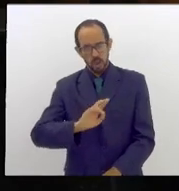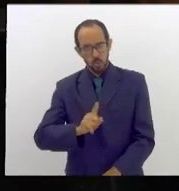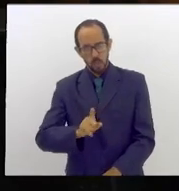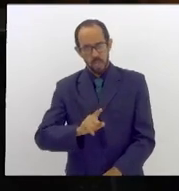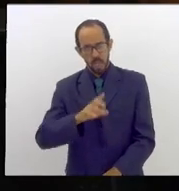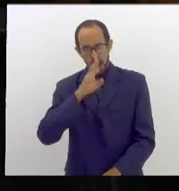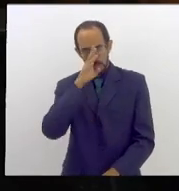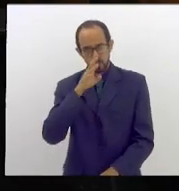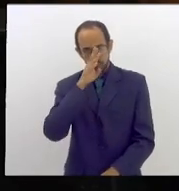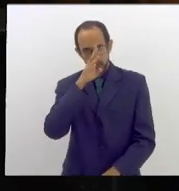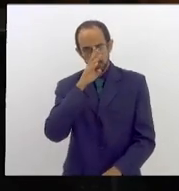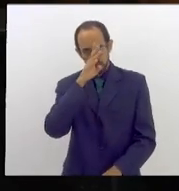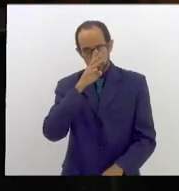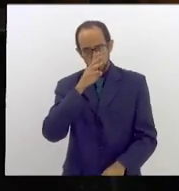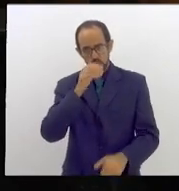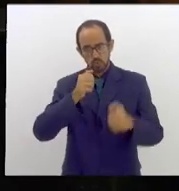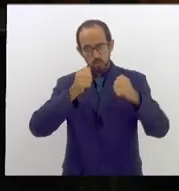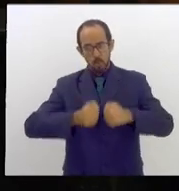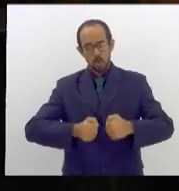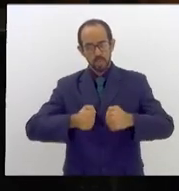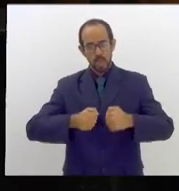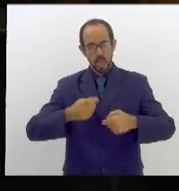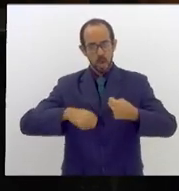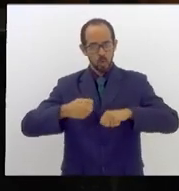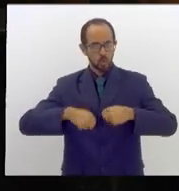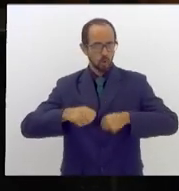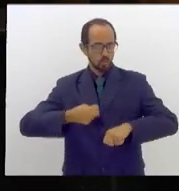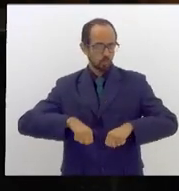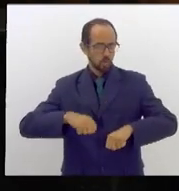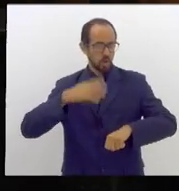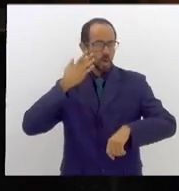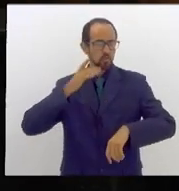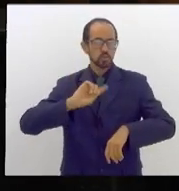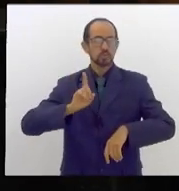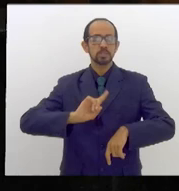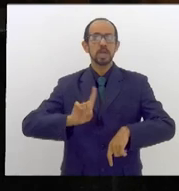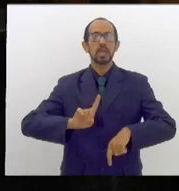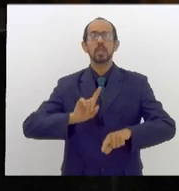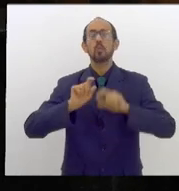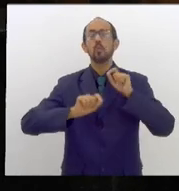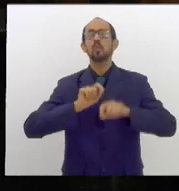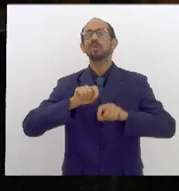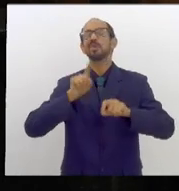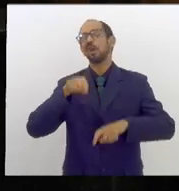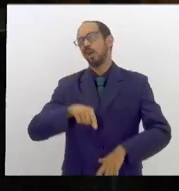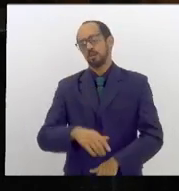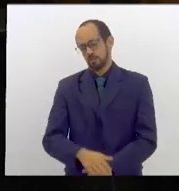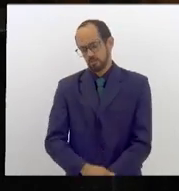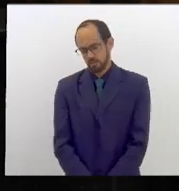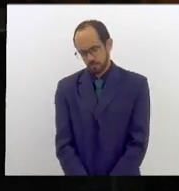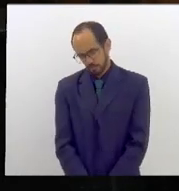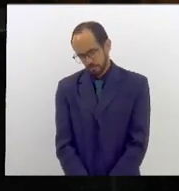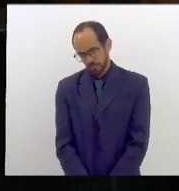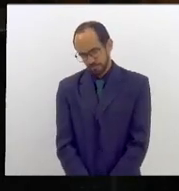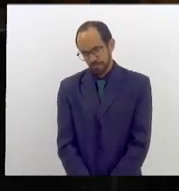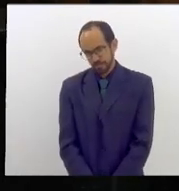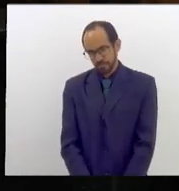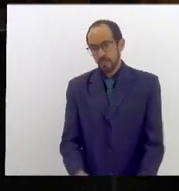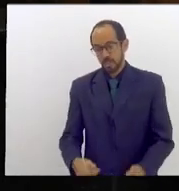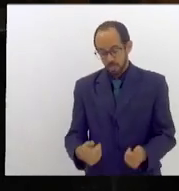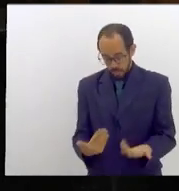econômico eu não sei nem mais o que é abuso de poder econômico dito